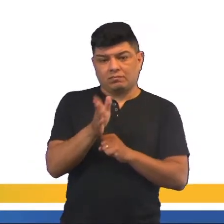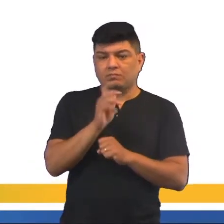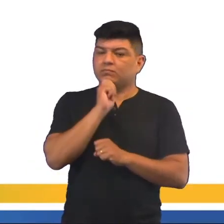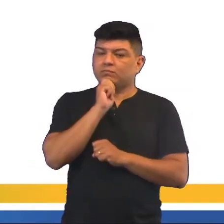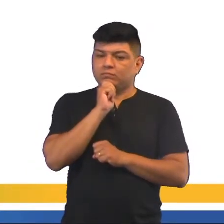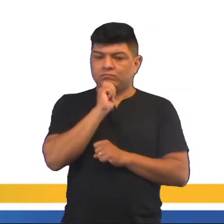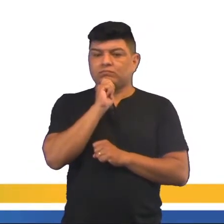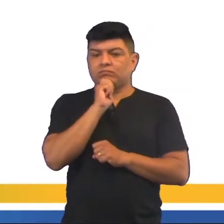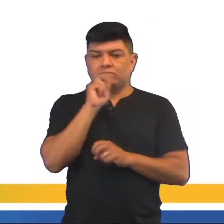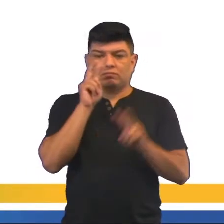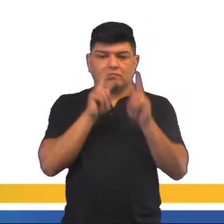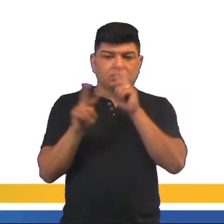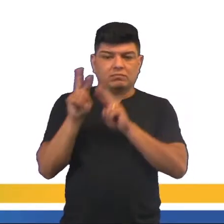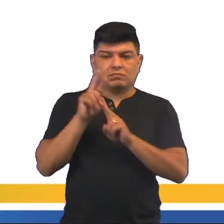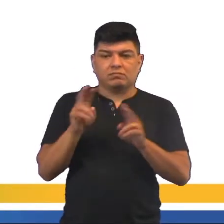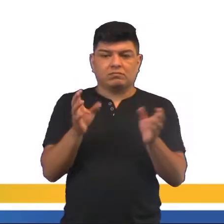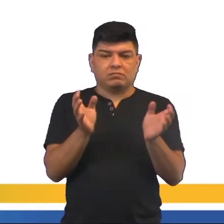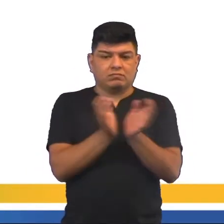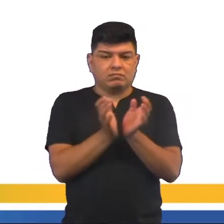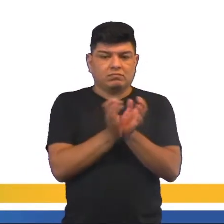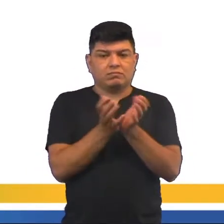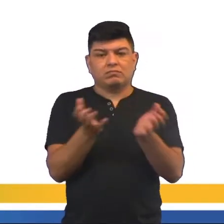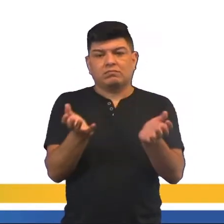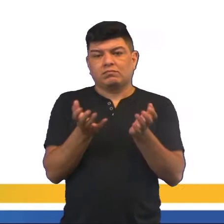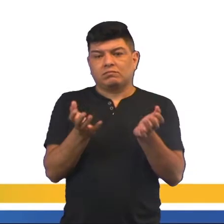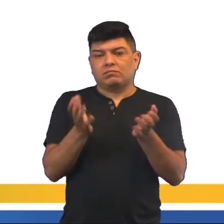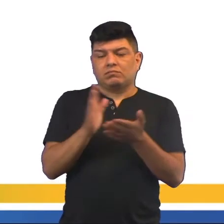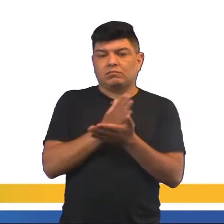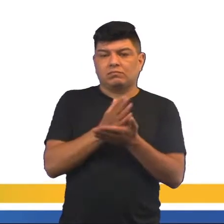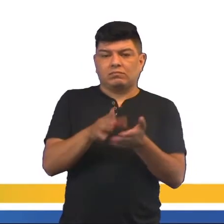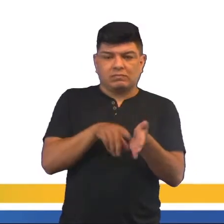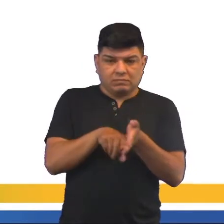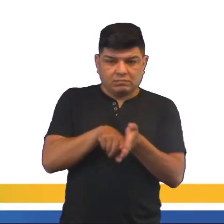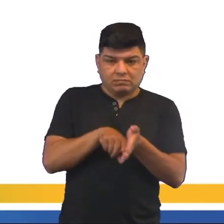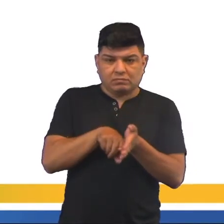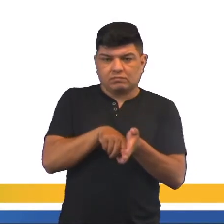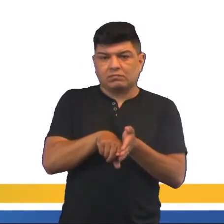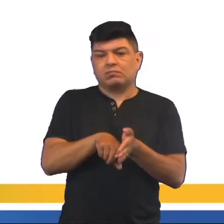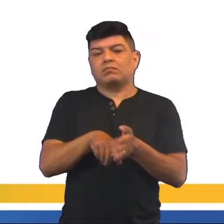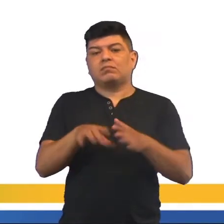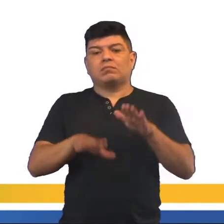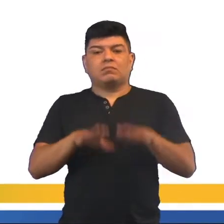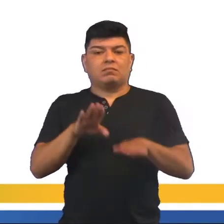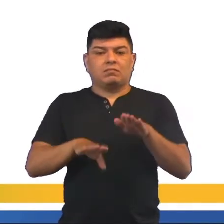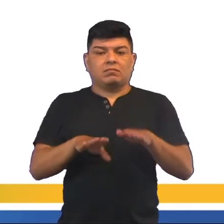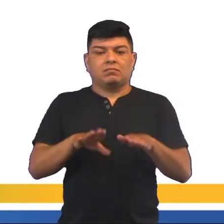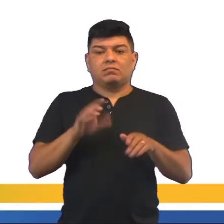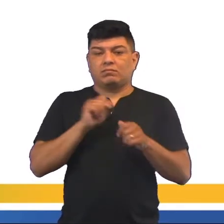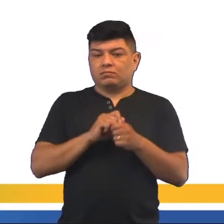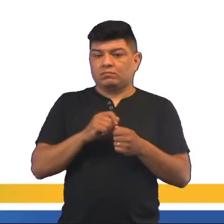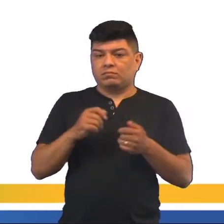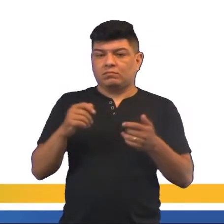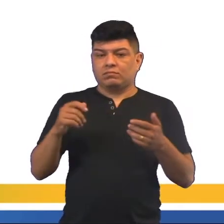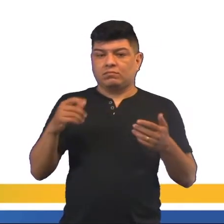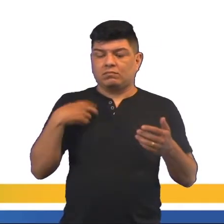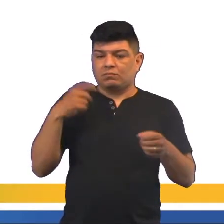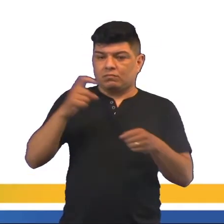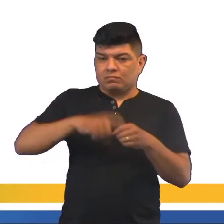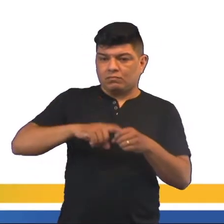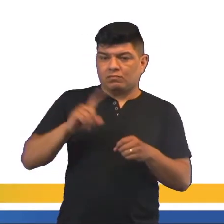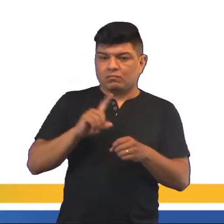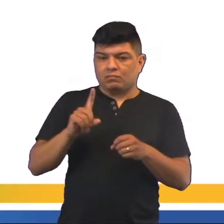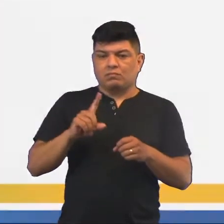é muito visada por grupos que querem fazer alguma exploração, muitas vezes de forma não sustentável